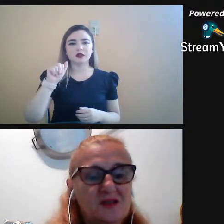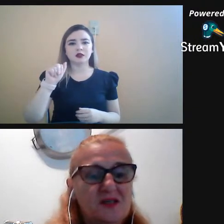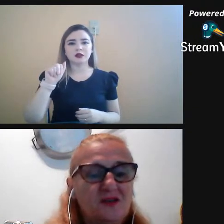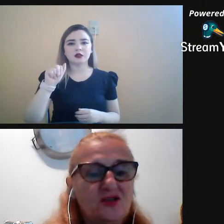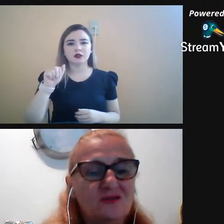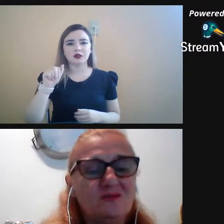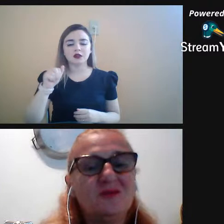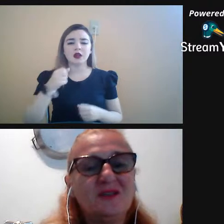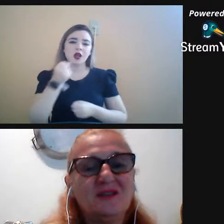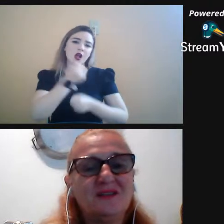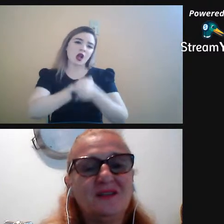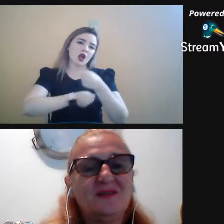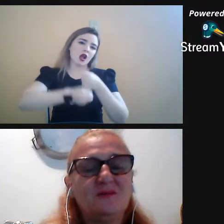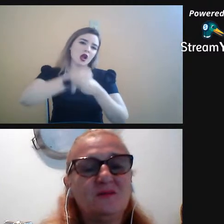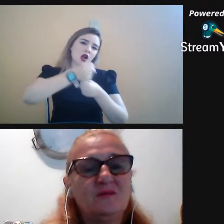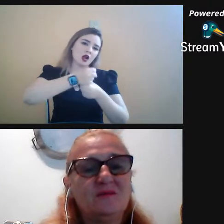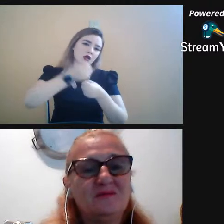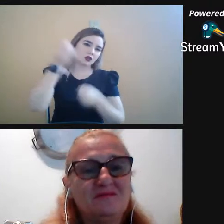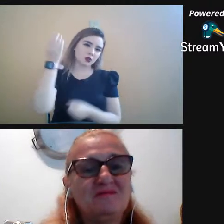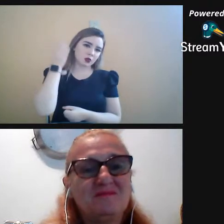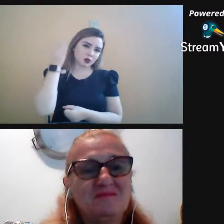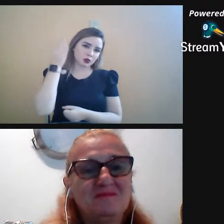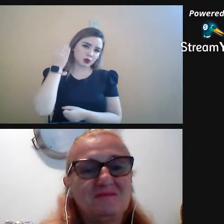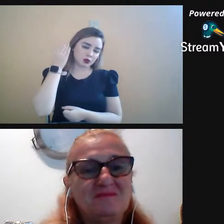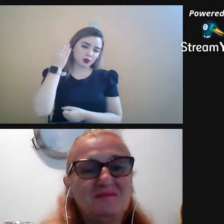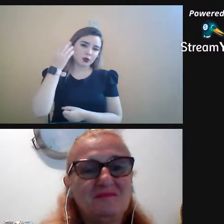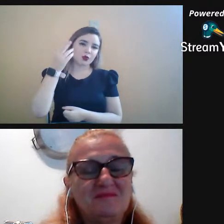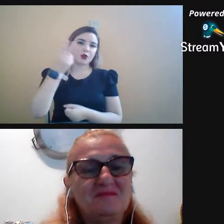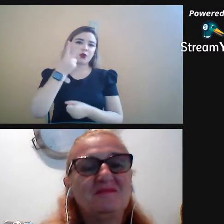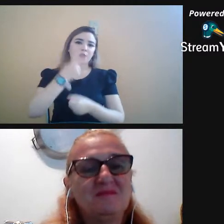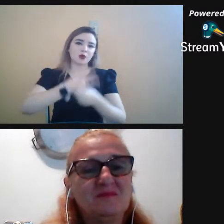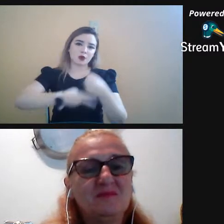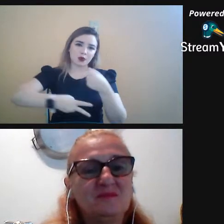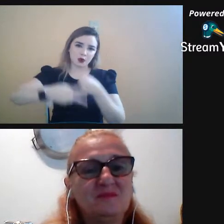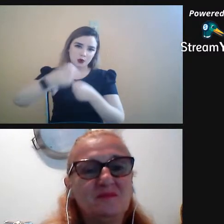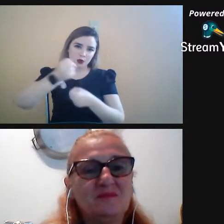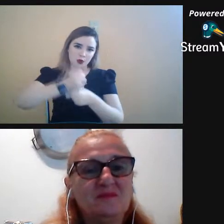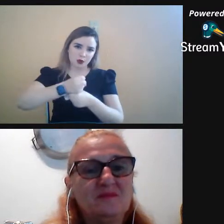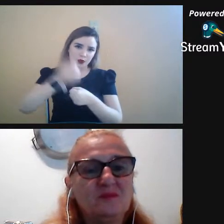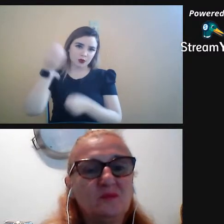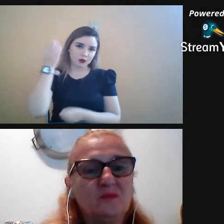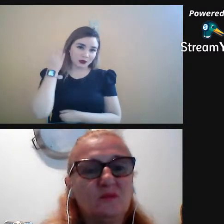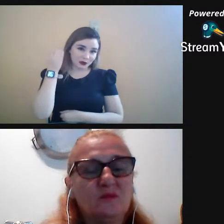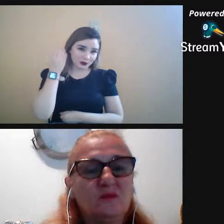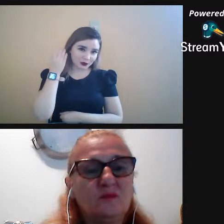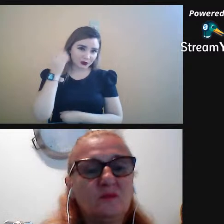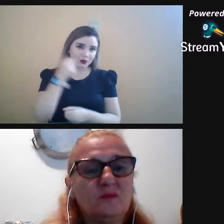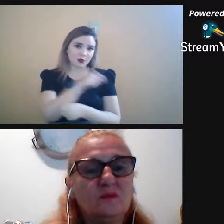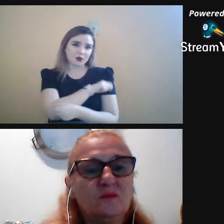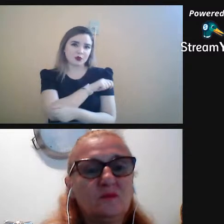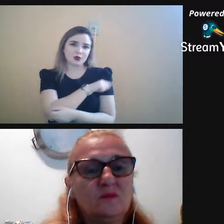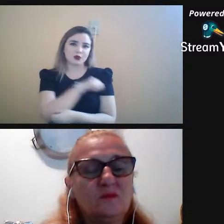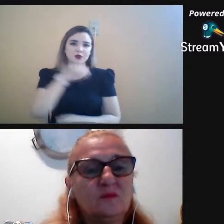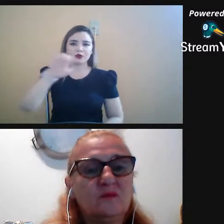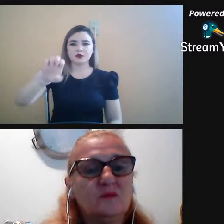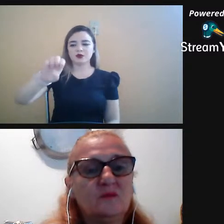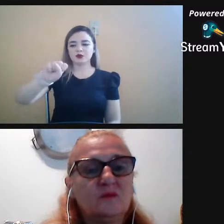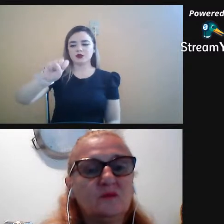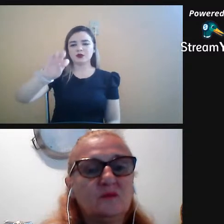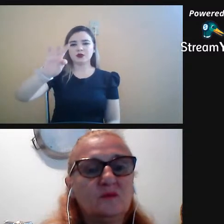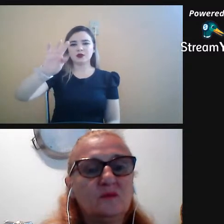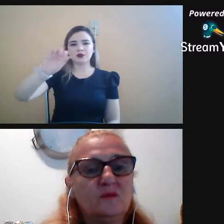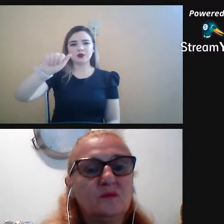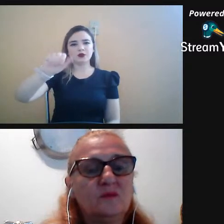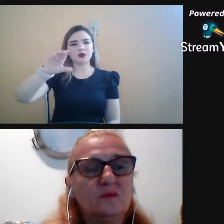o ano passado e o ano retrasado, os alunos da Estácio de Sá participaram